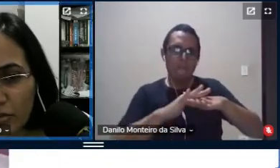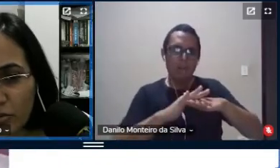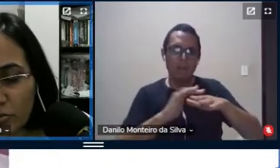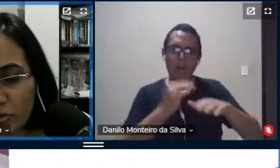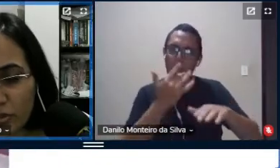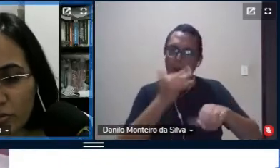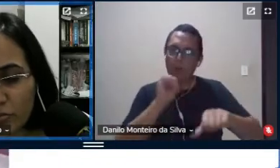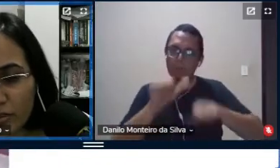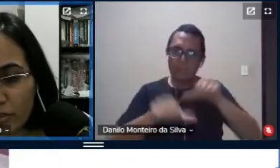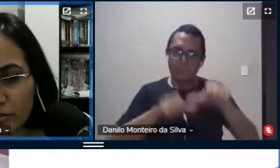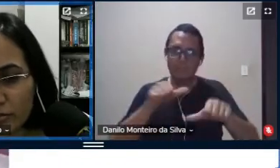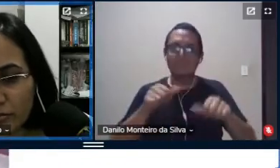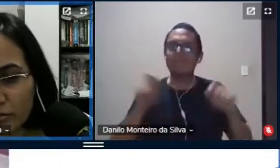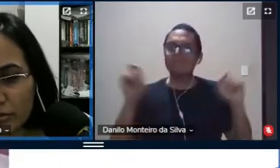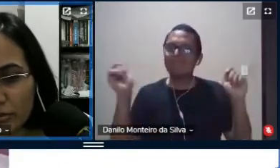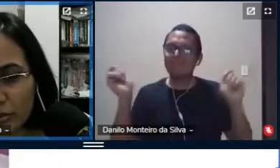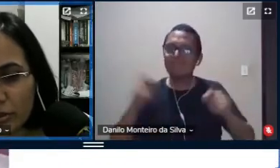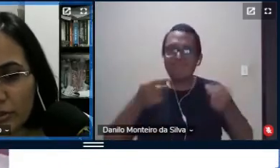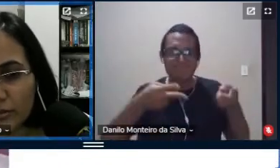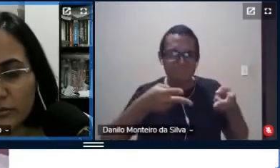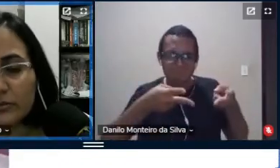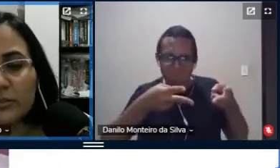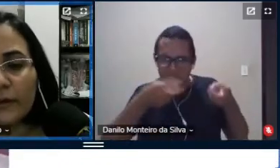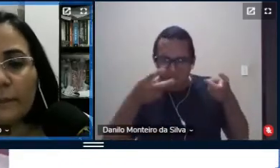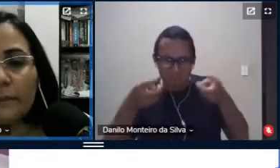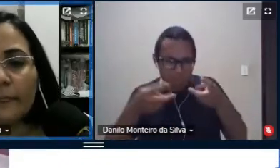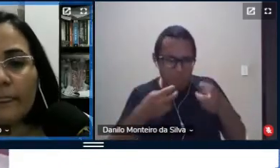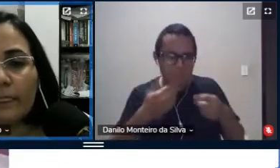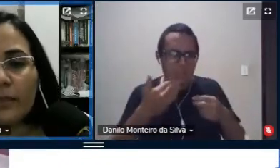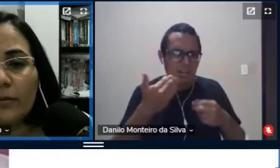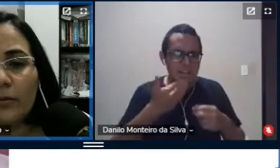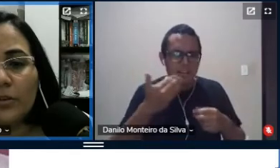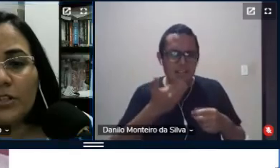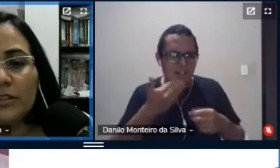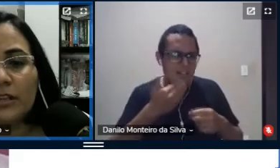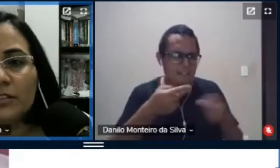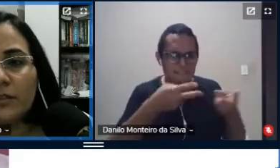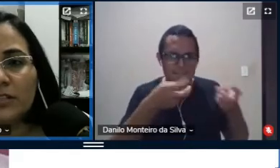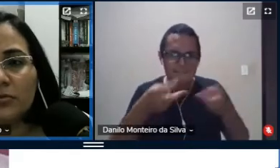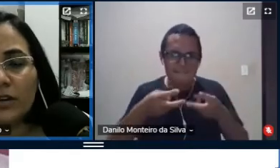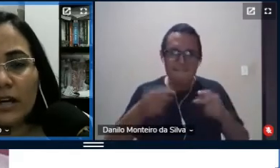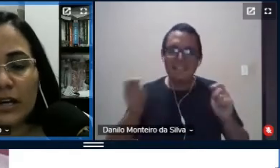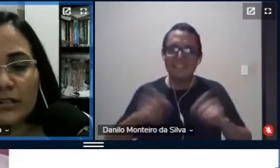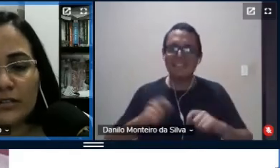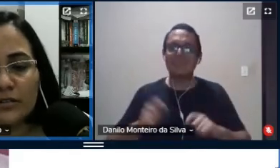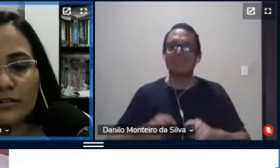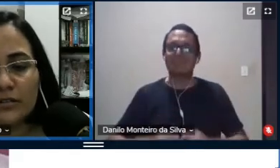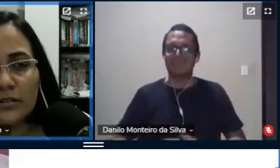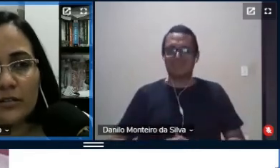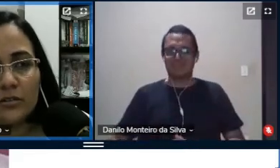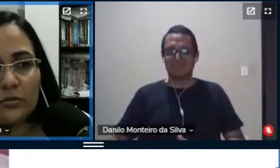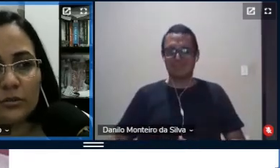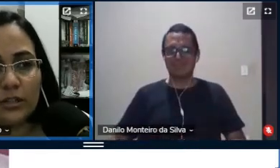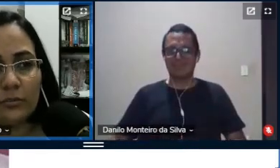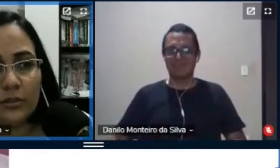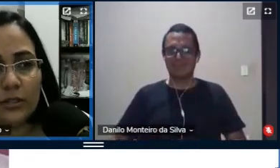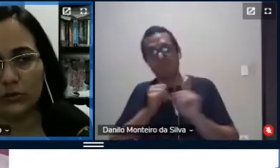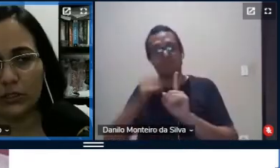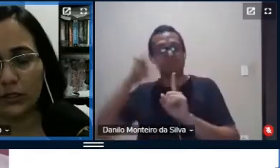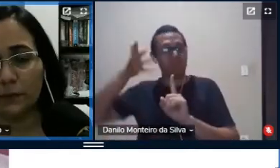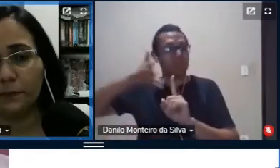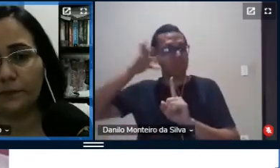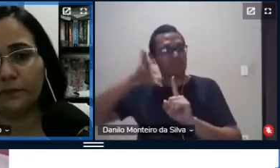E aí eu consigo ver, ó. Olha, tá? Onde tem as minhas falhas, o